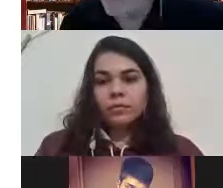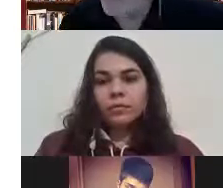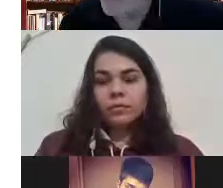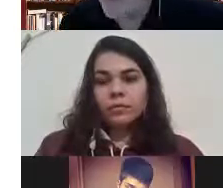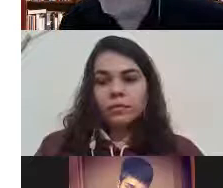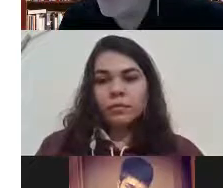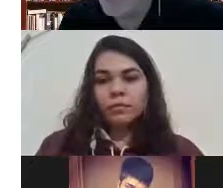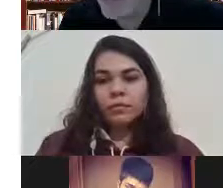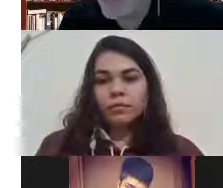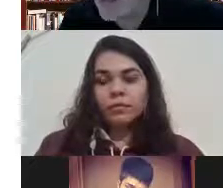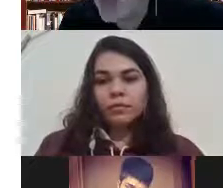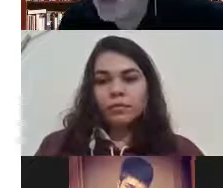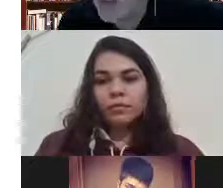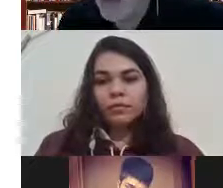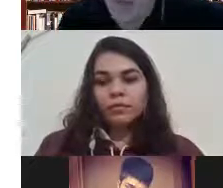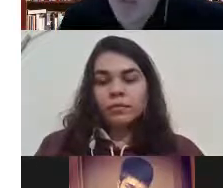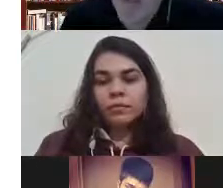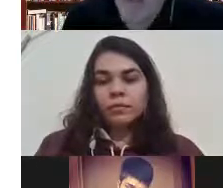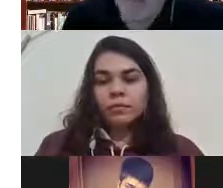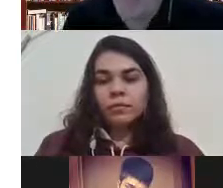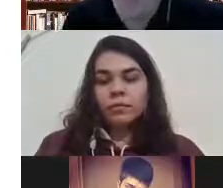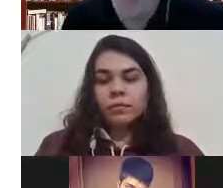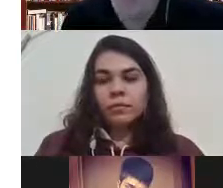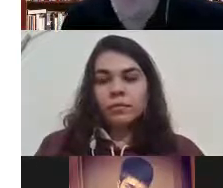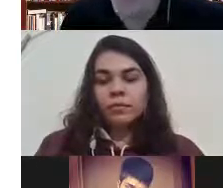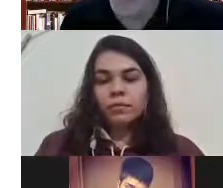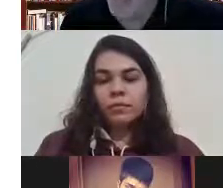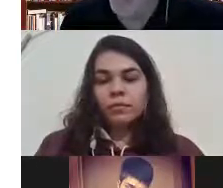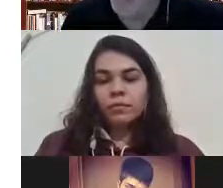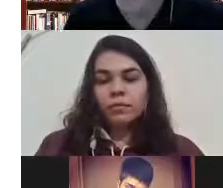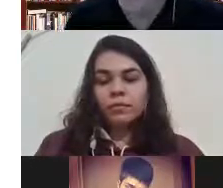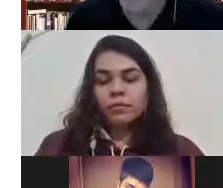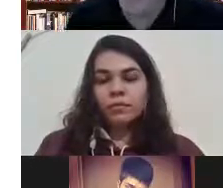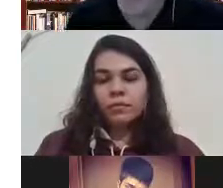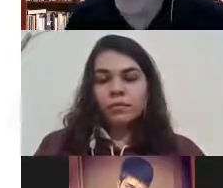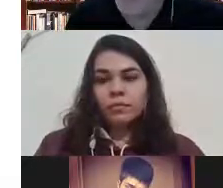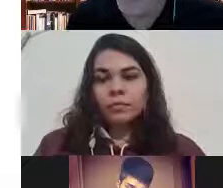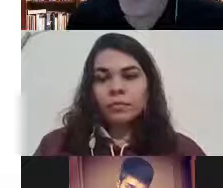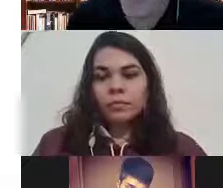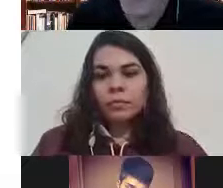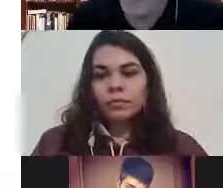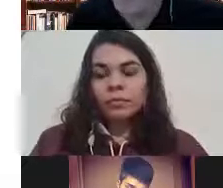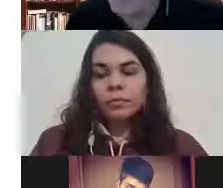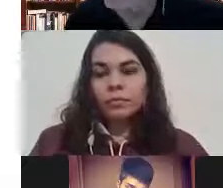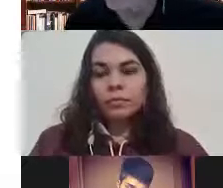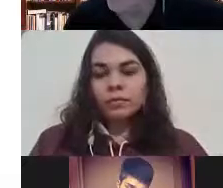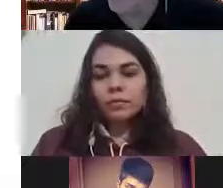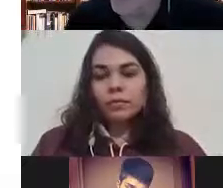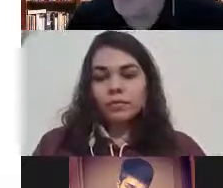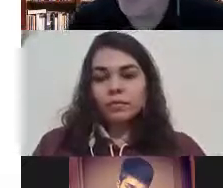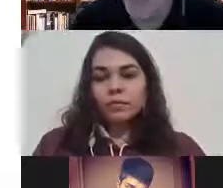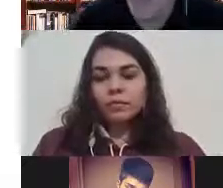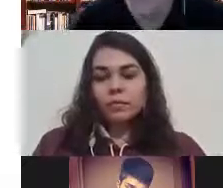osmose, não. A osmose é tudo padronizado. Então, você pode ter feito um projeto com membrana de um fornecedor, depois ficou caro, você quer